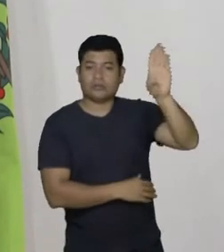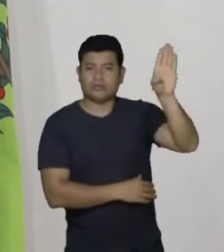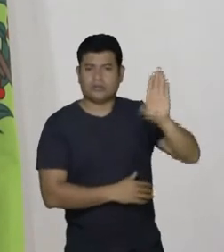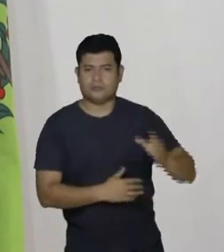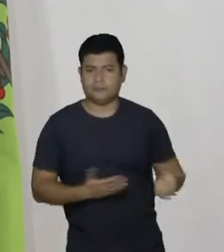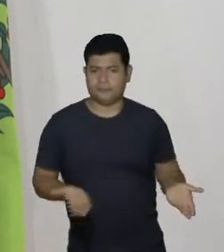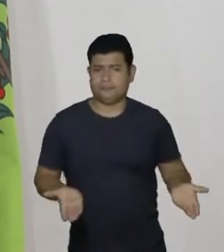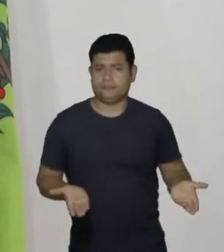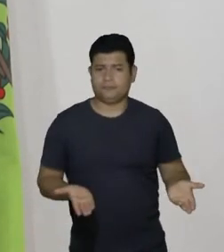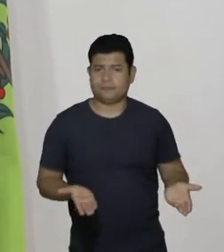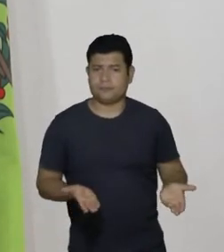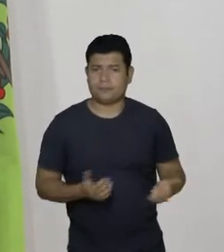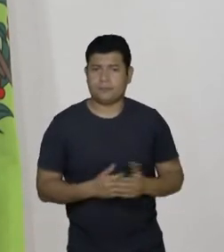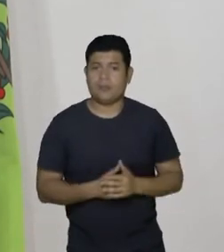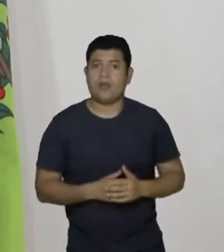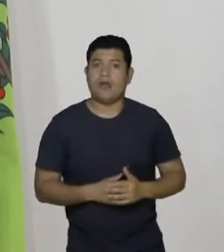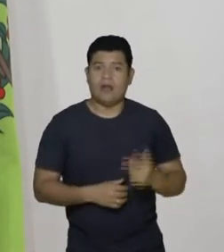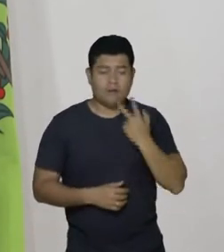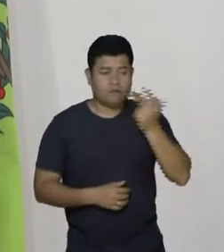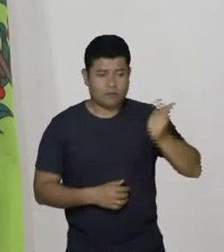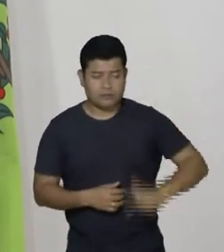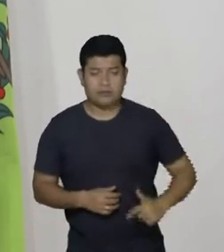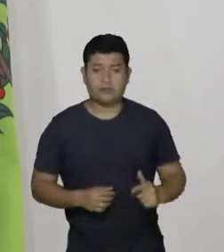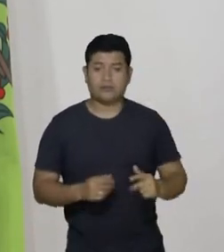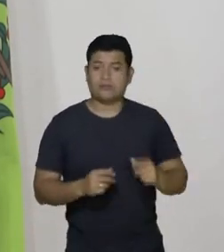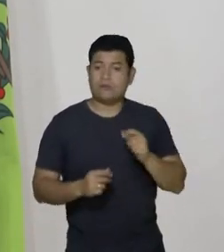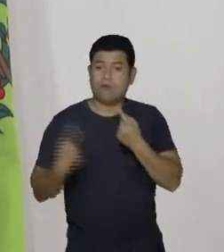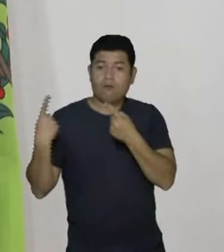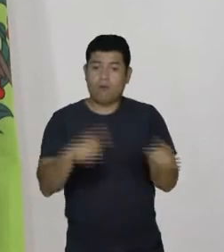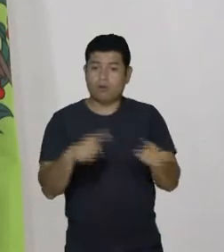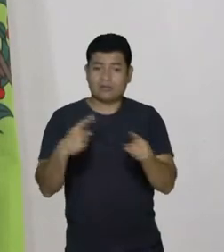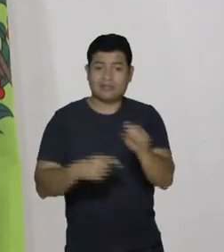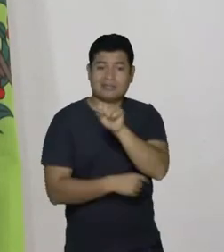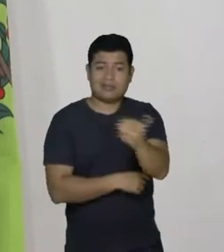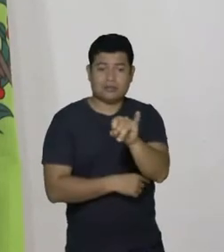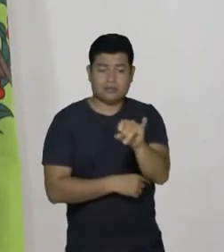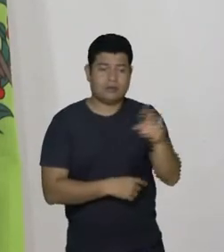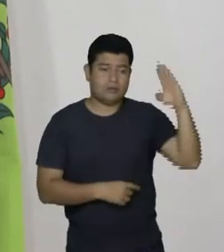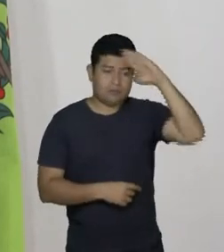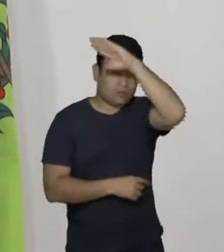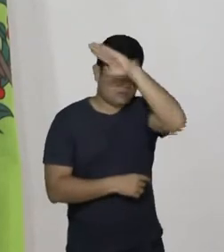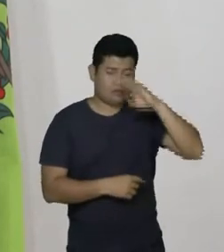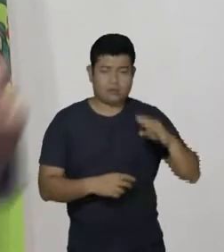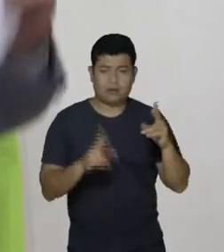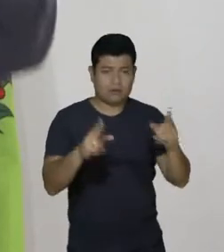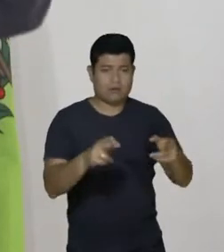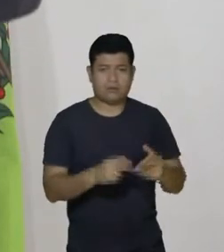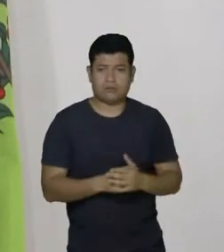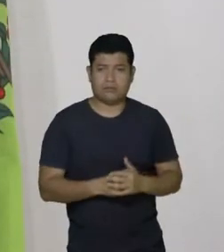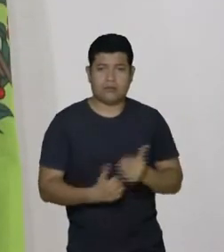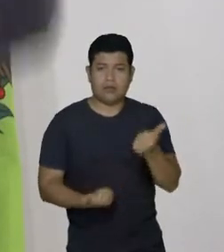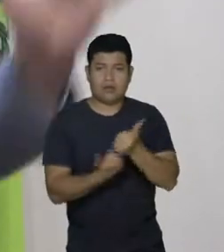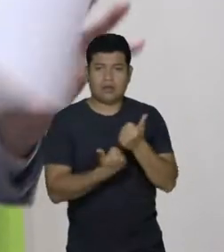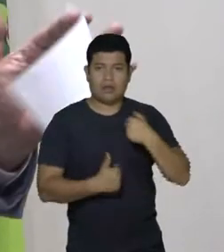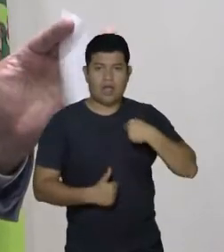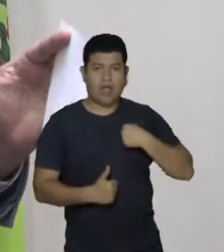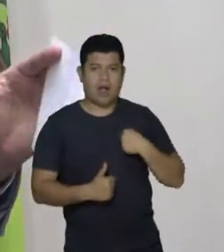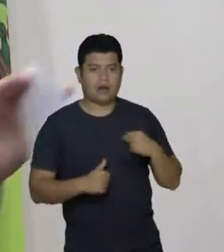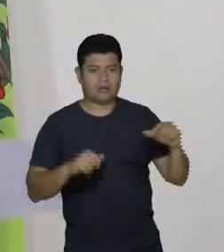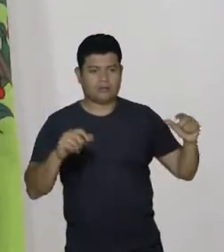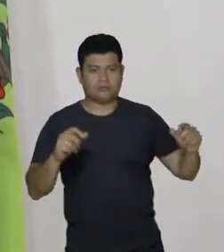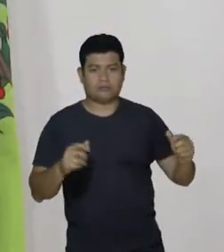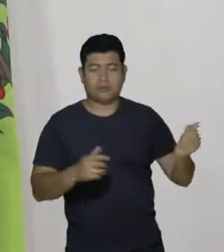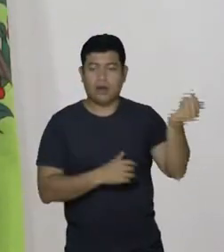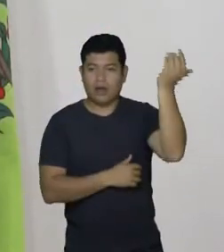dizer, faria a mesma crítica se fosse para o outro lado. Aqui não está a bandeira.